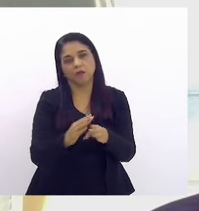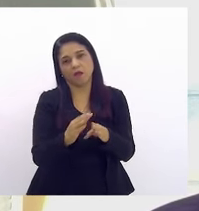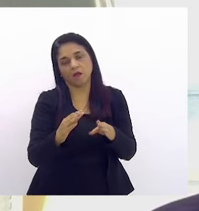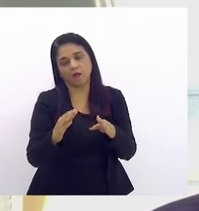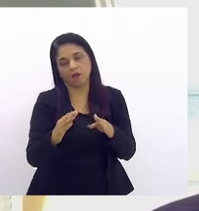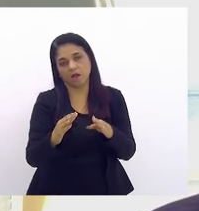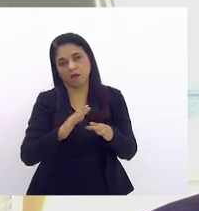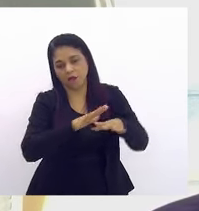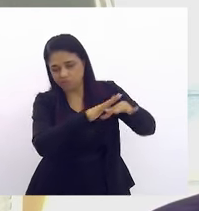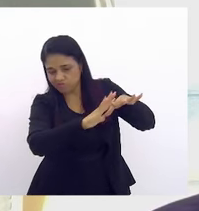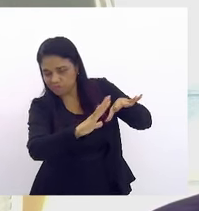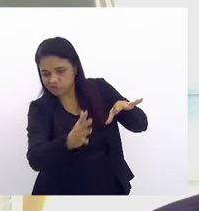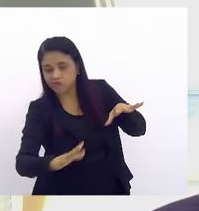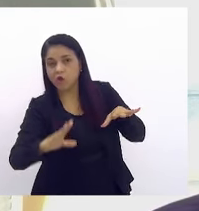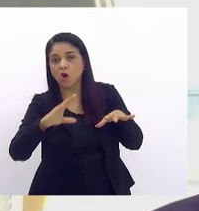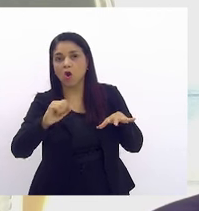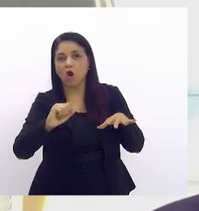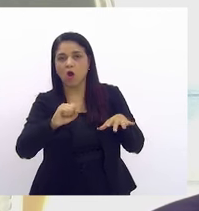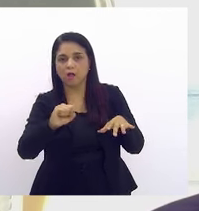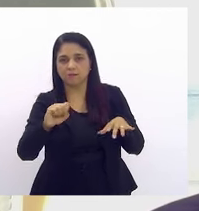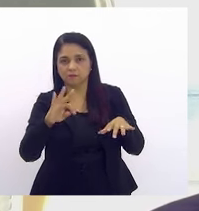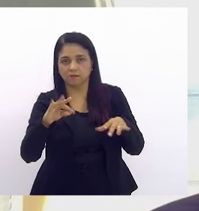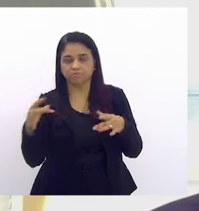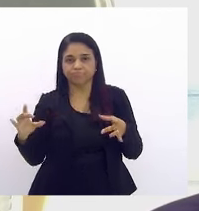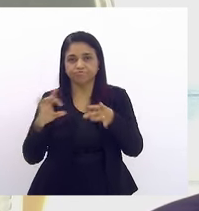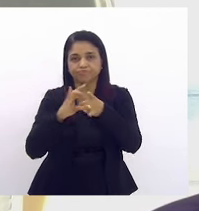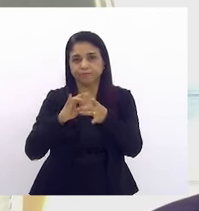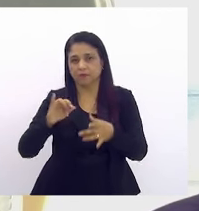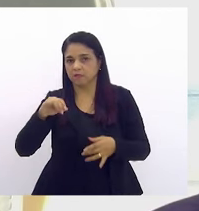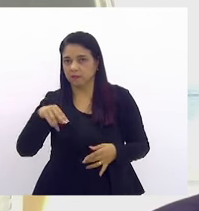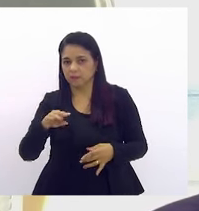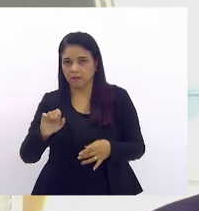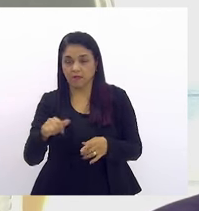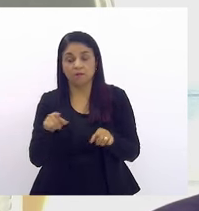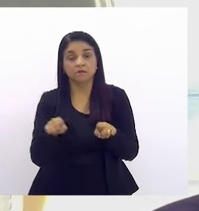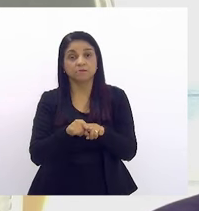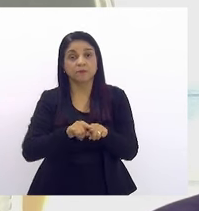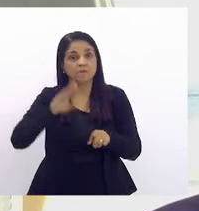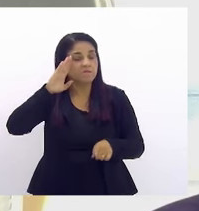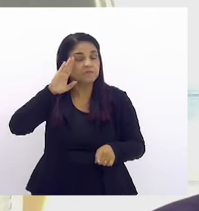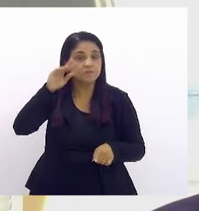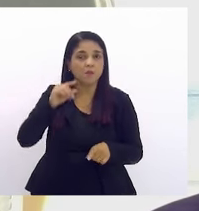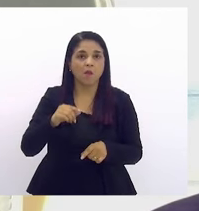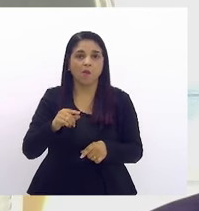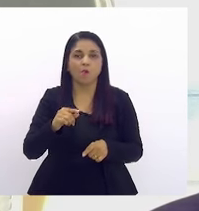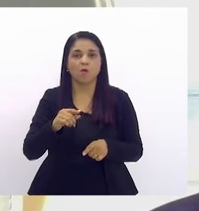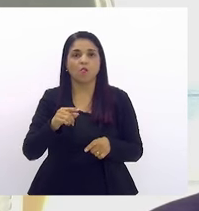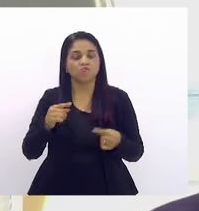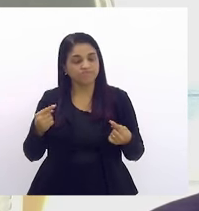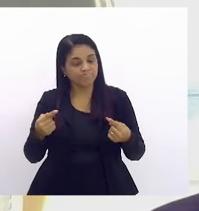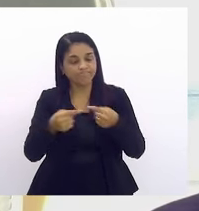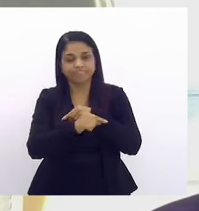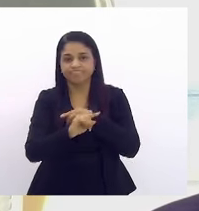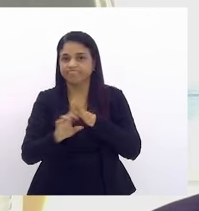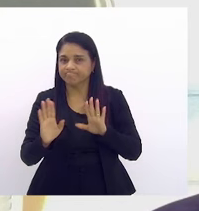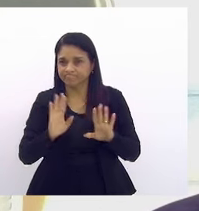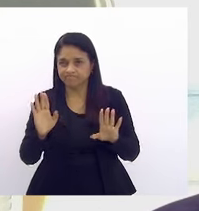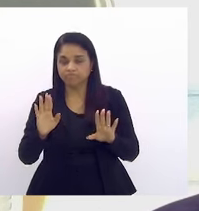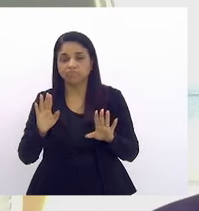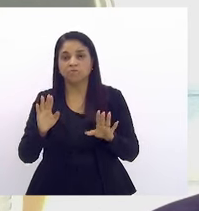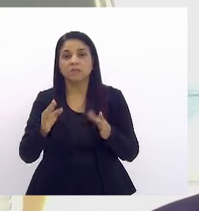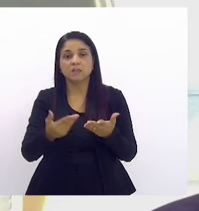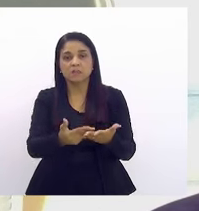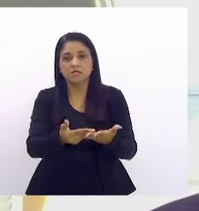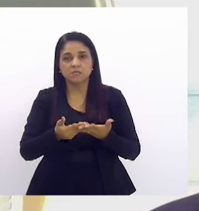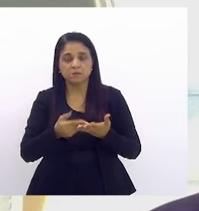ligado ao INEA. E um dos grandes pontos de discórdia que a gente recebeu da